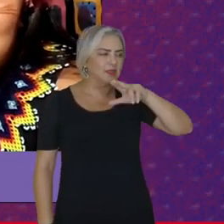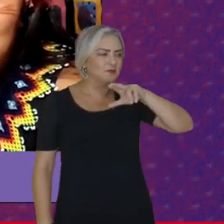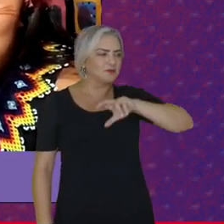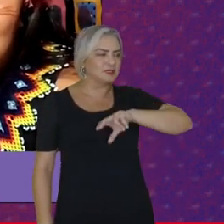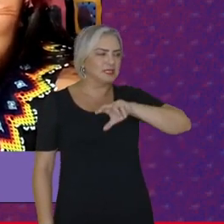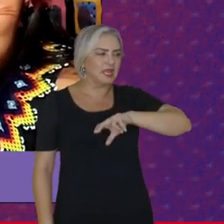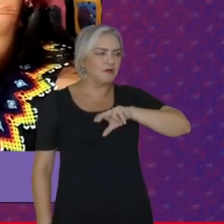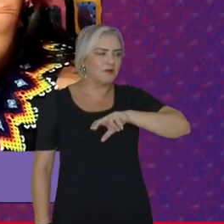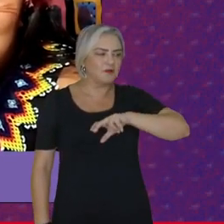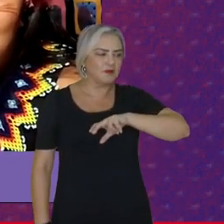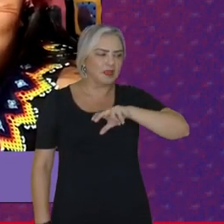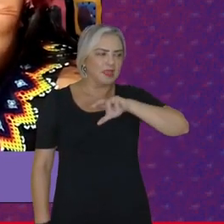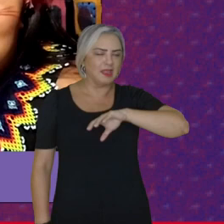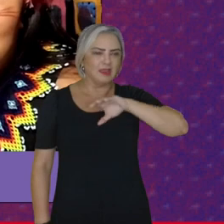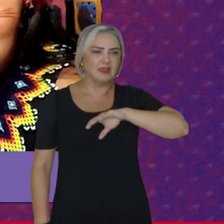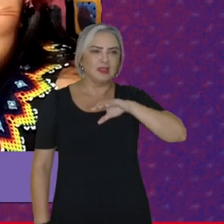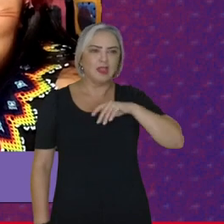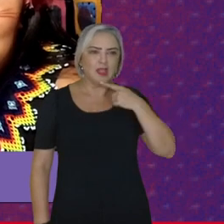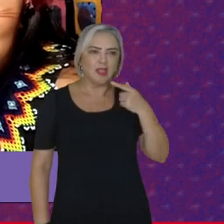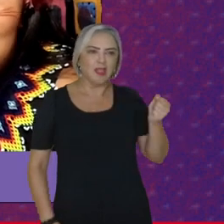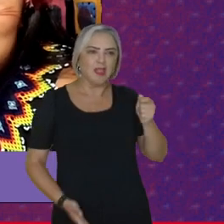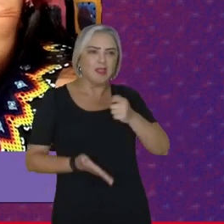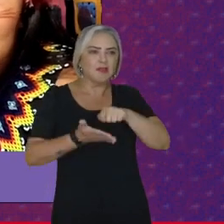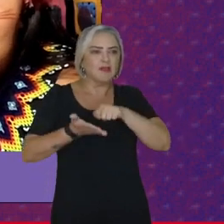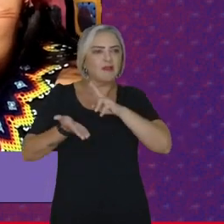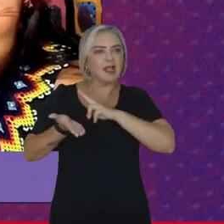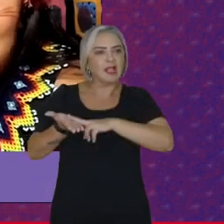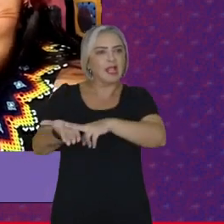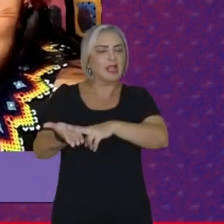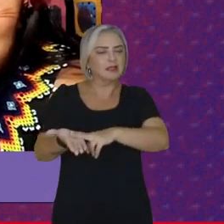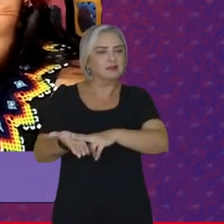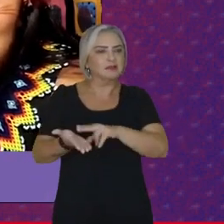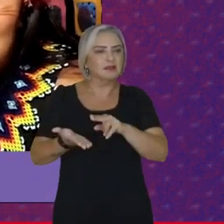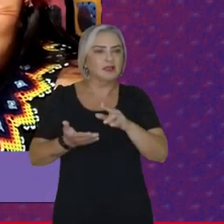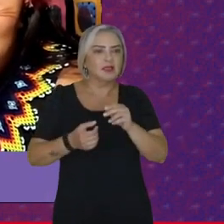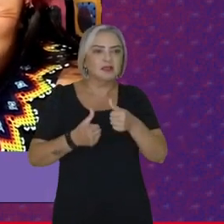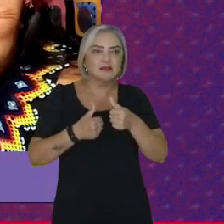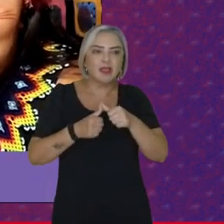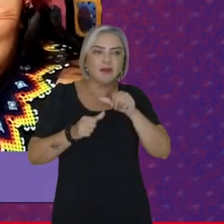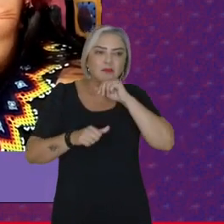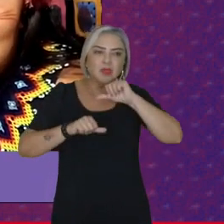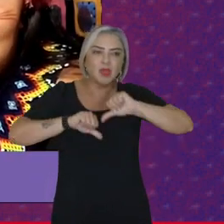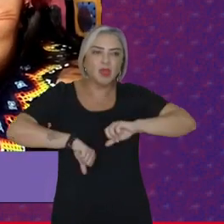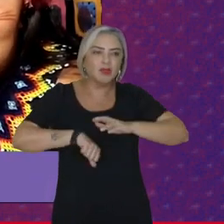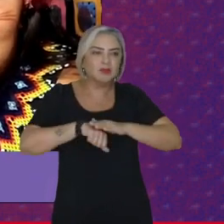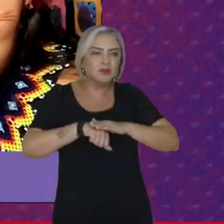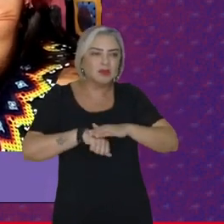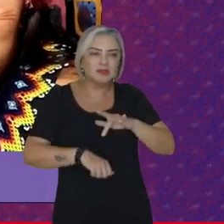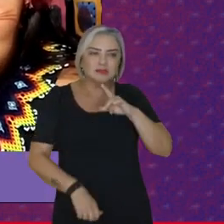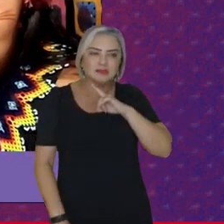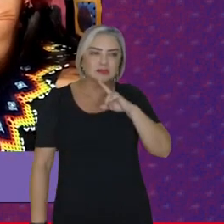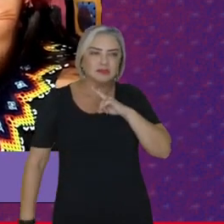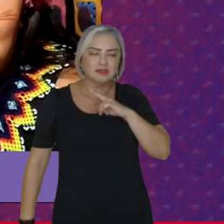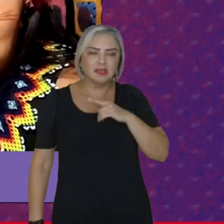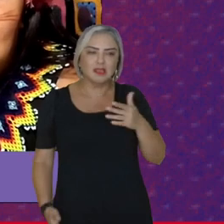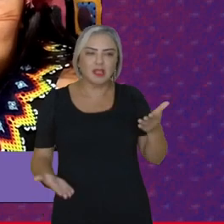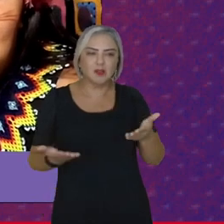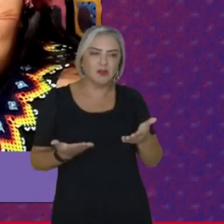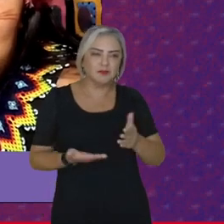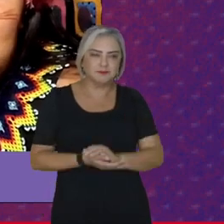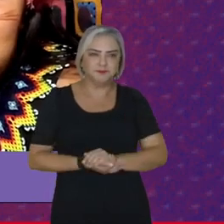do nosso país é bom. E a gente está adoecido. Essa é a pior doença que a gente tem nesse